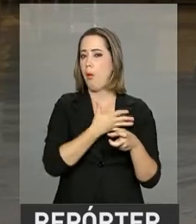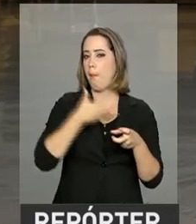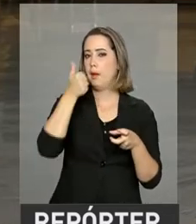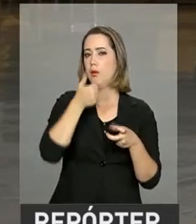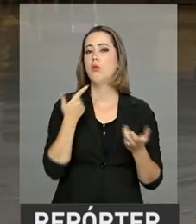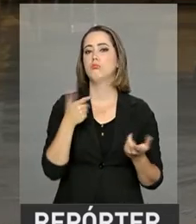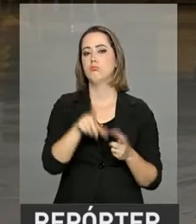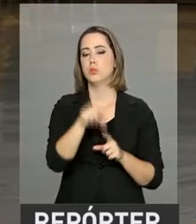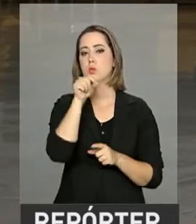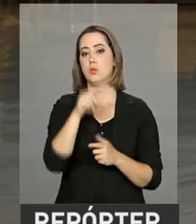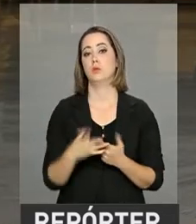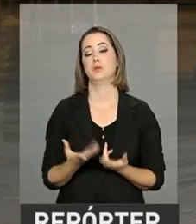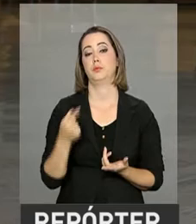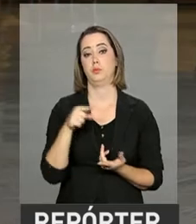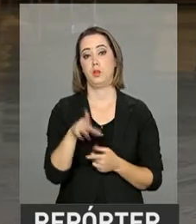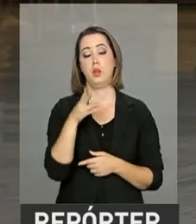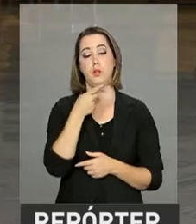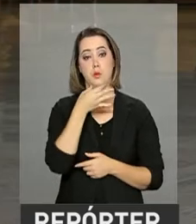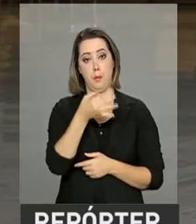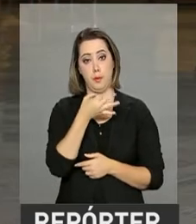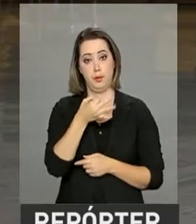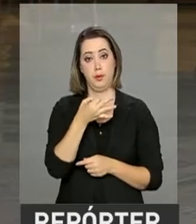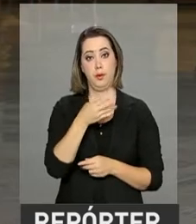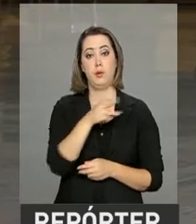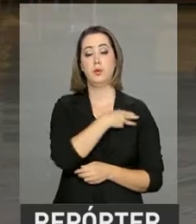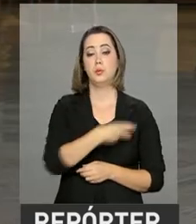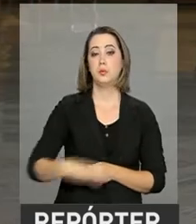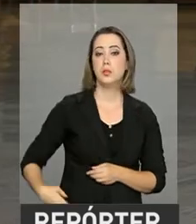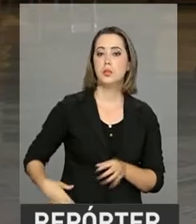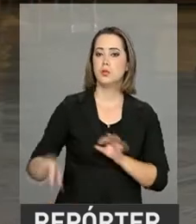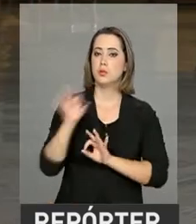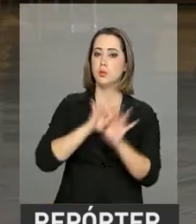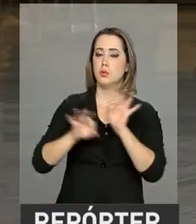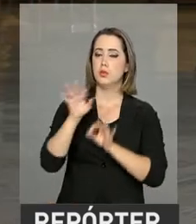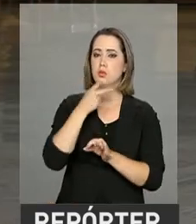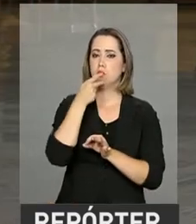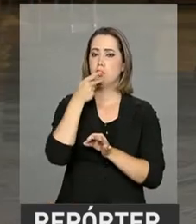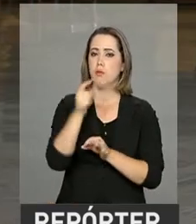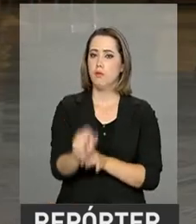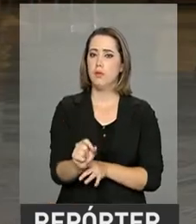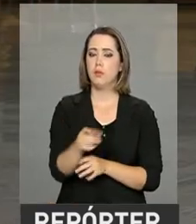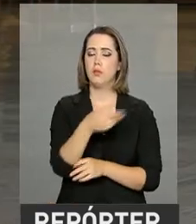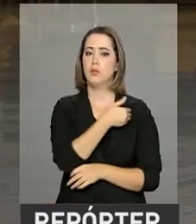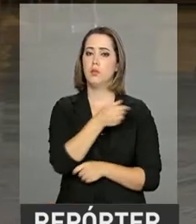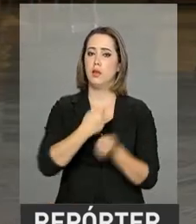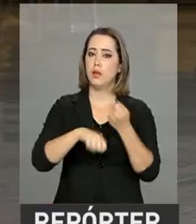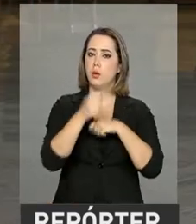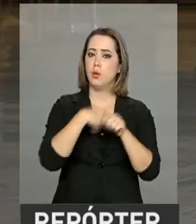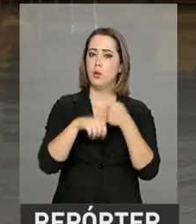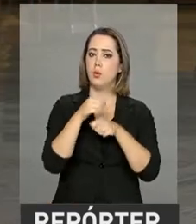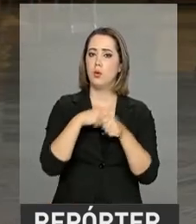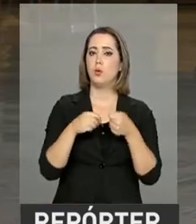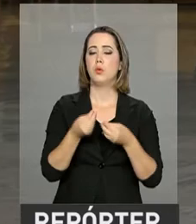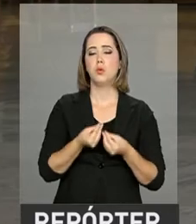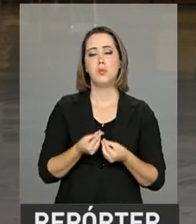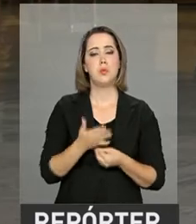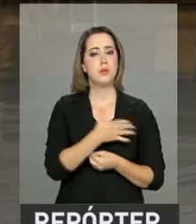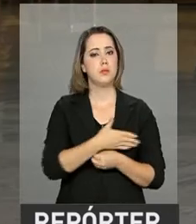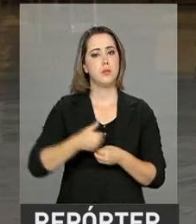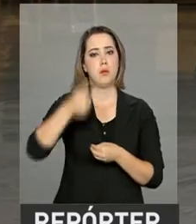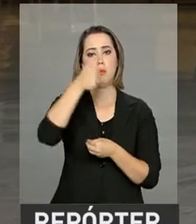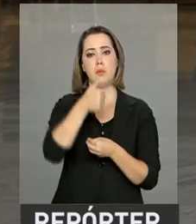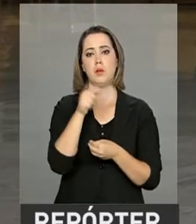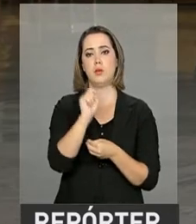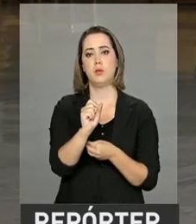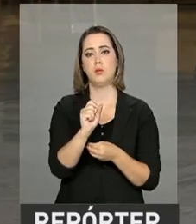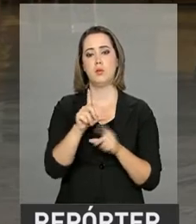Essa é a opinião do ministro do Planejamento, Diogo Oliveira, que defendeu que a economia brasileira está mais favorável